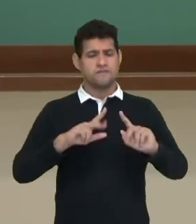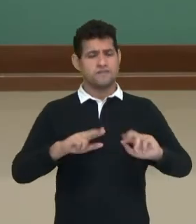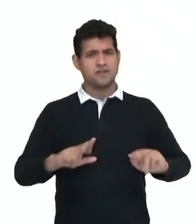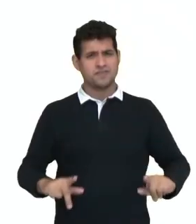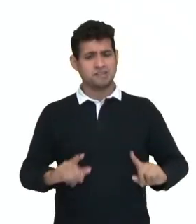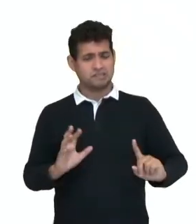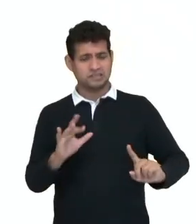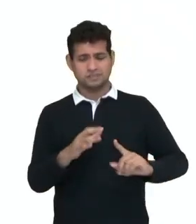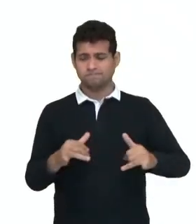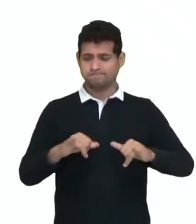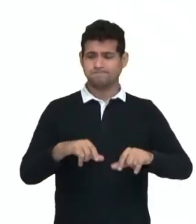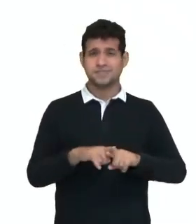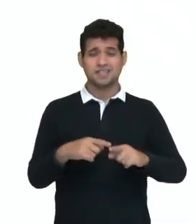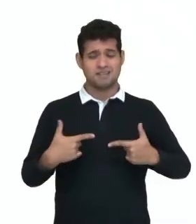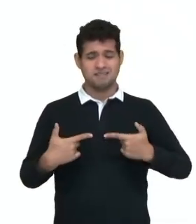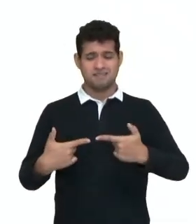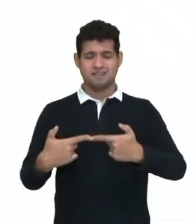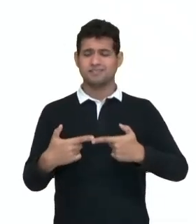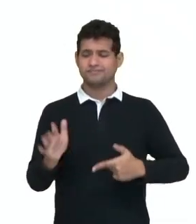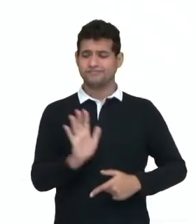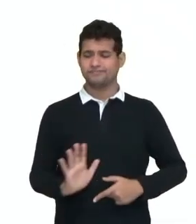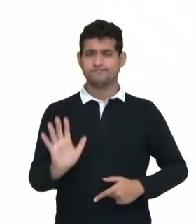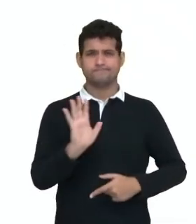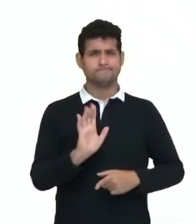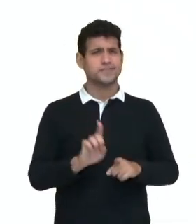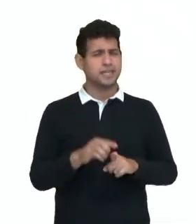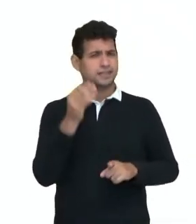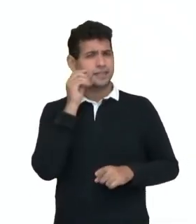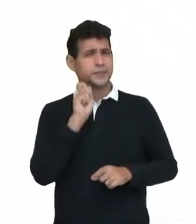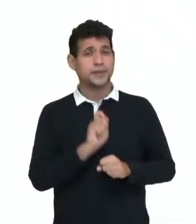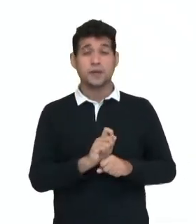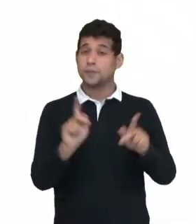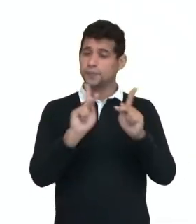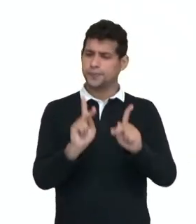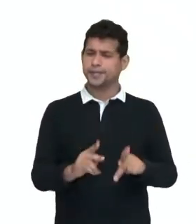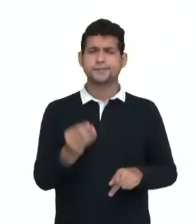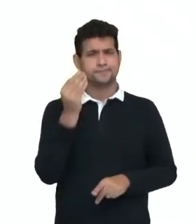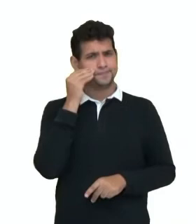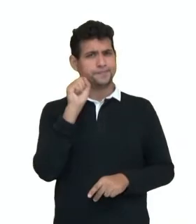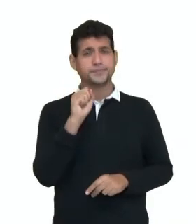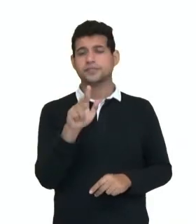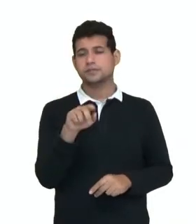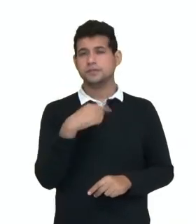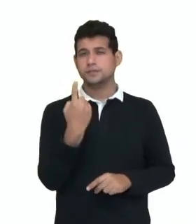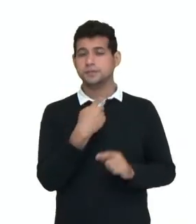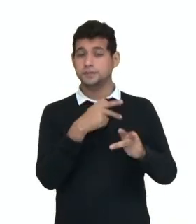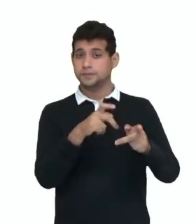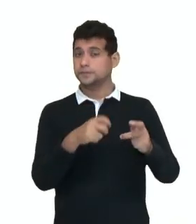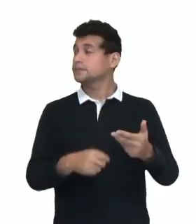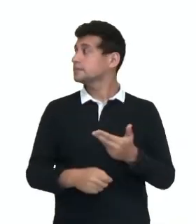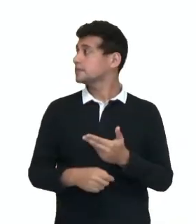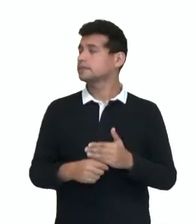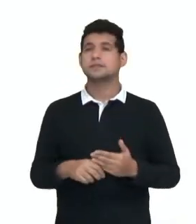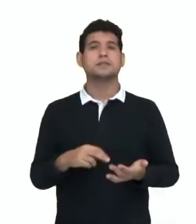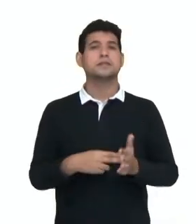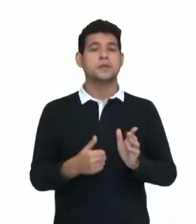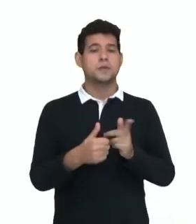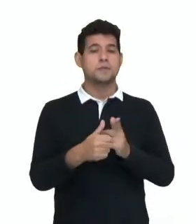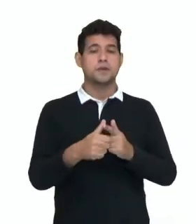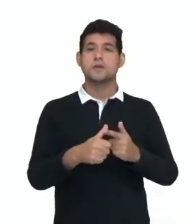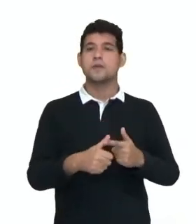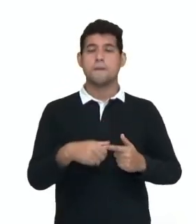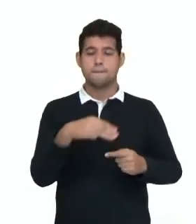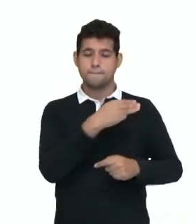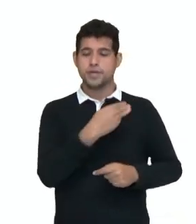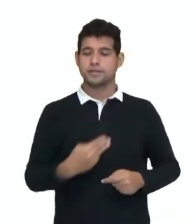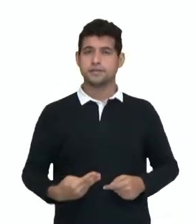ataques terroristas, guerras na região, e tentativas de paz também, como nós podemos ver aqui, o primeiro-ministro de Israel